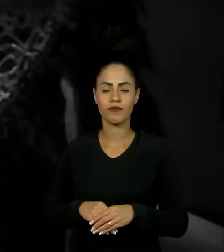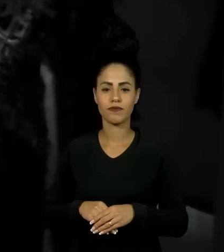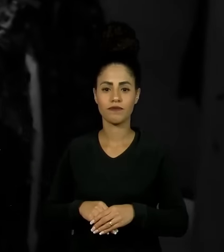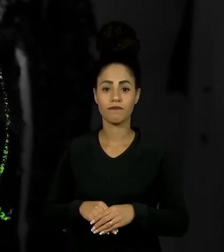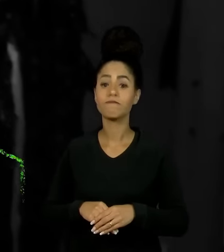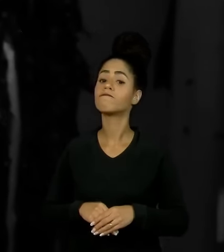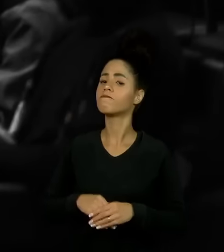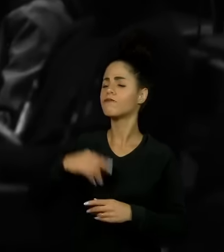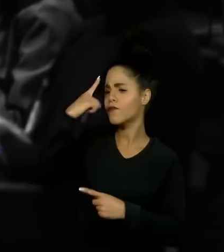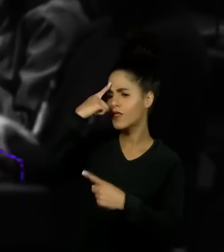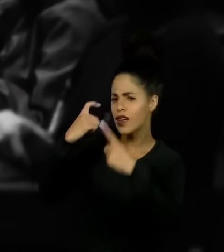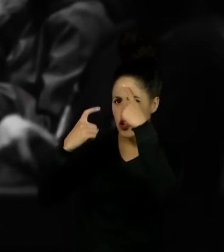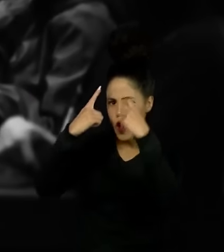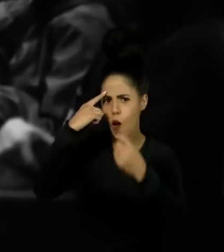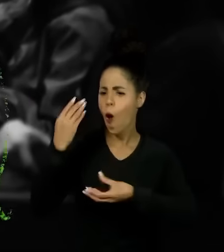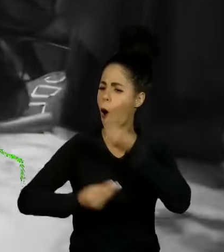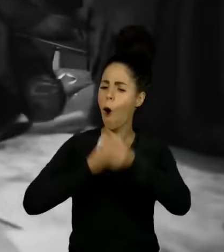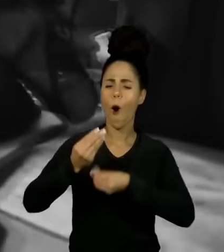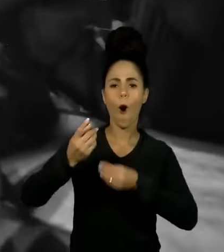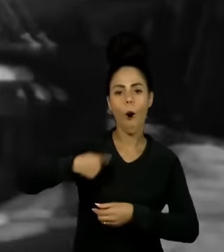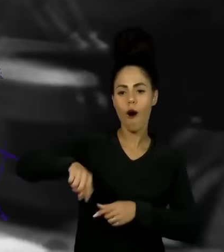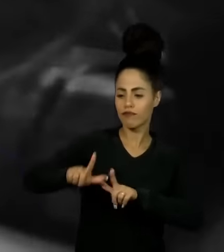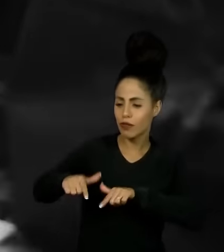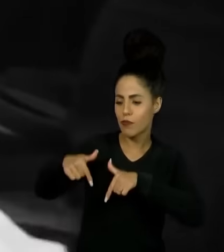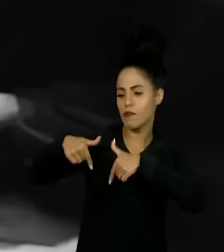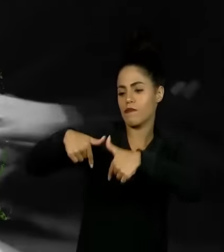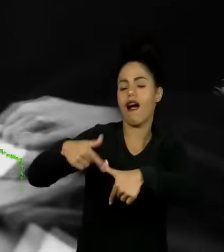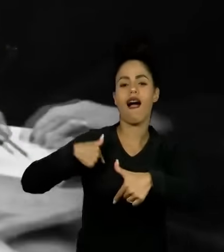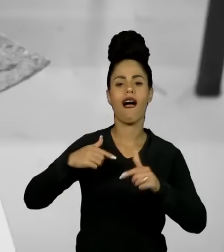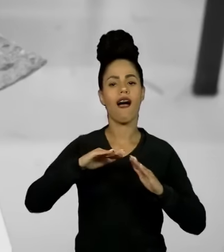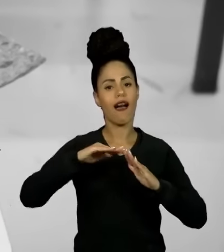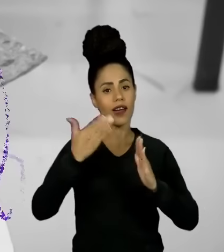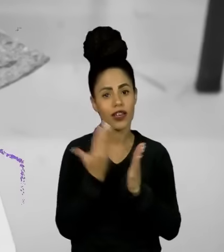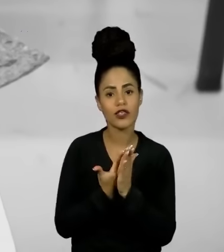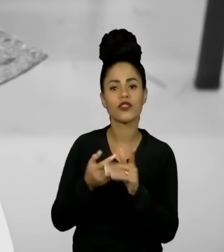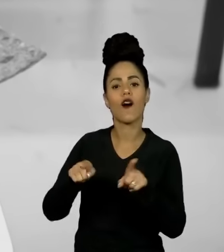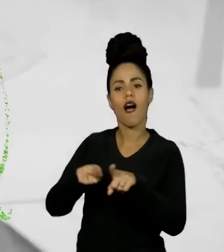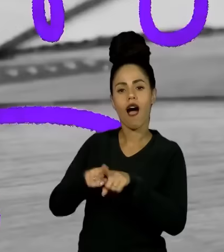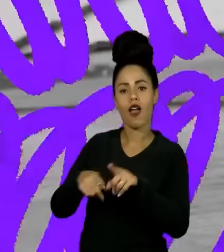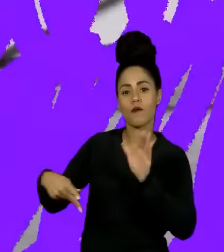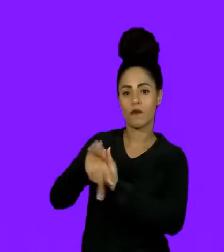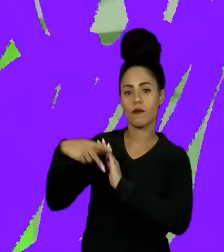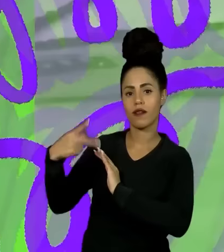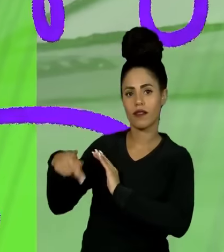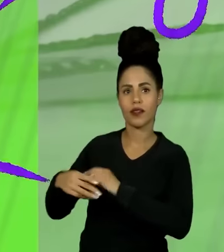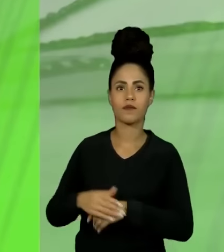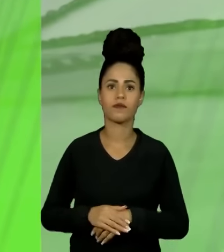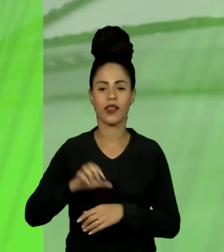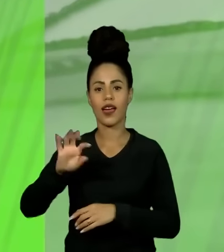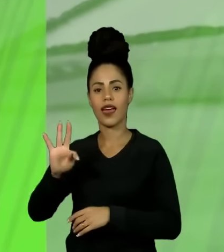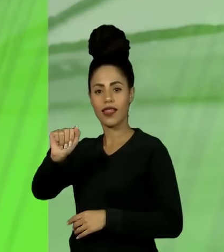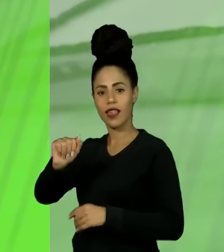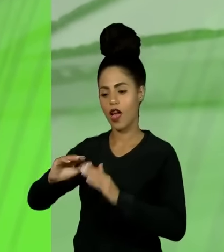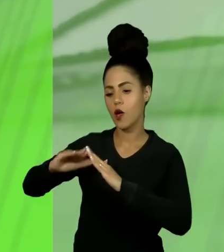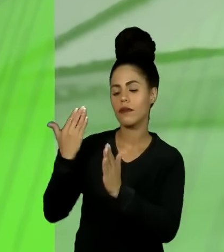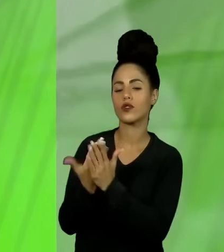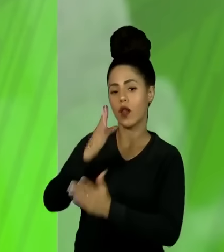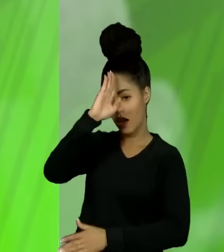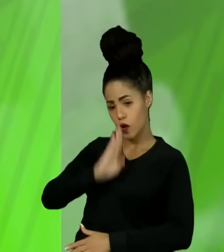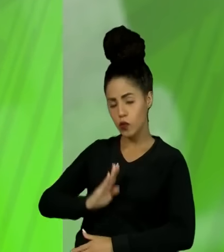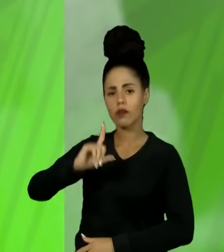Essa ideia também embasa as ações da Escola Trama Afetiva. A ETA é uma escola